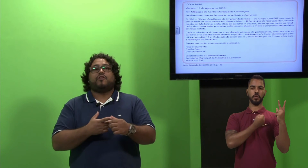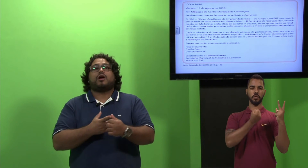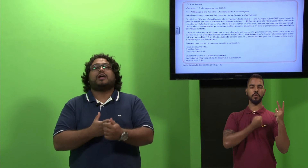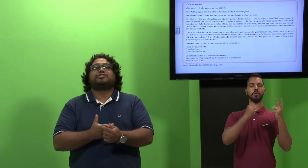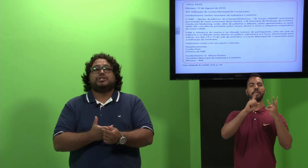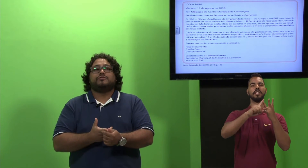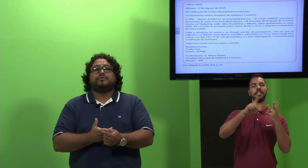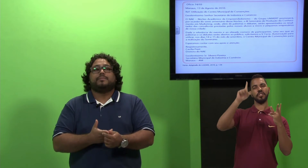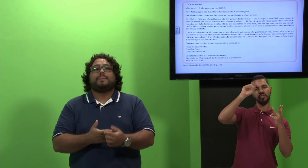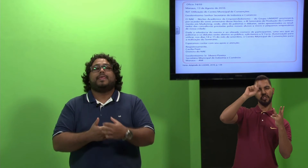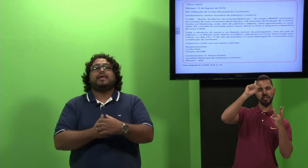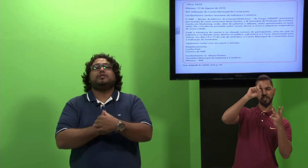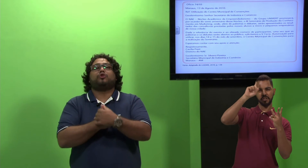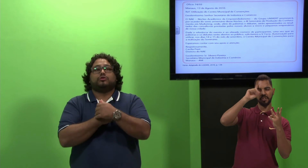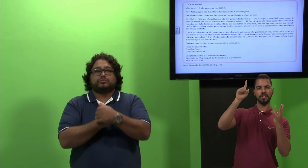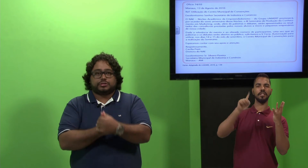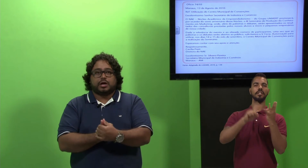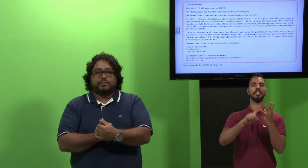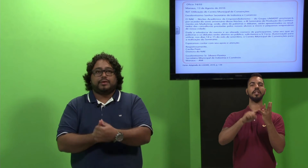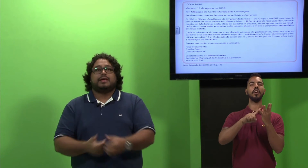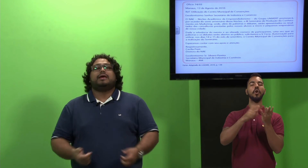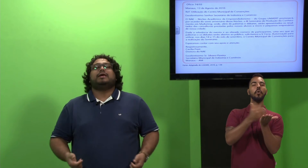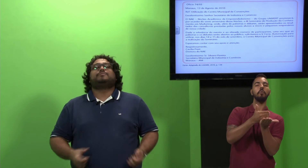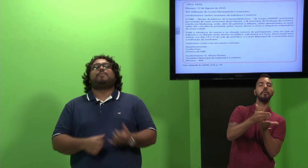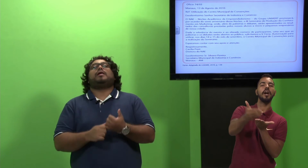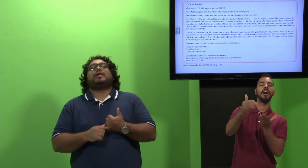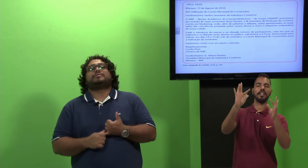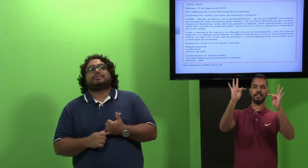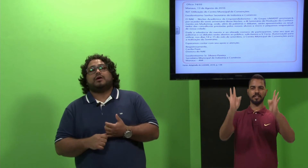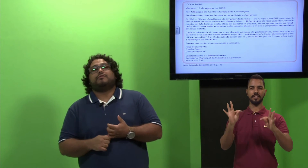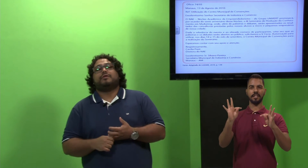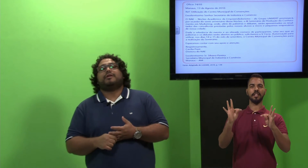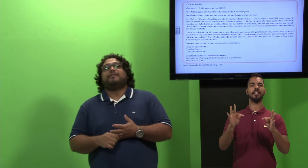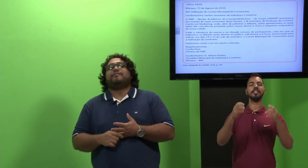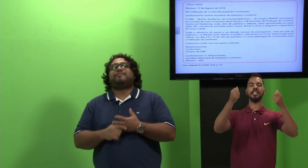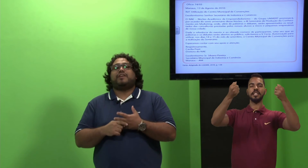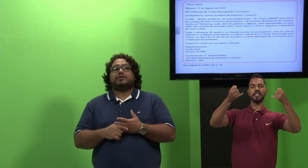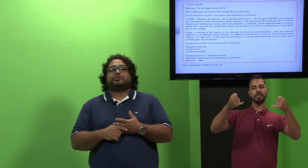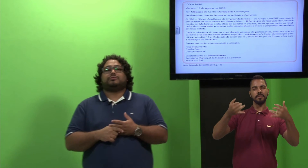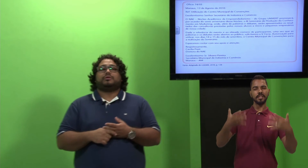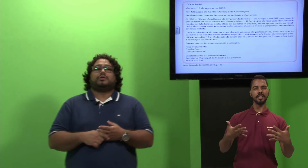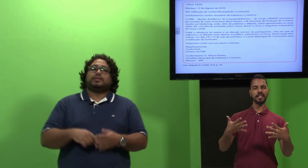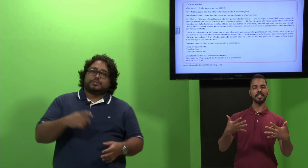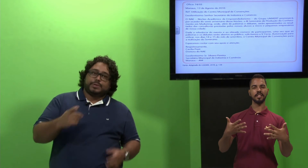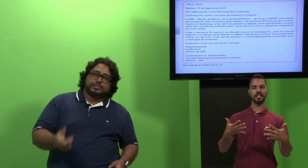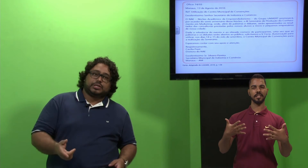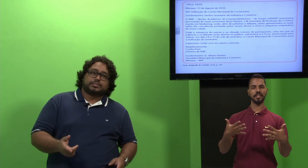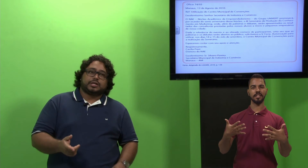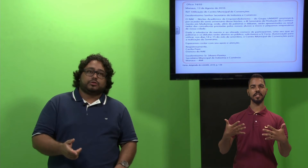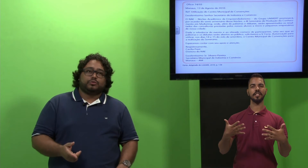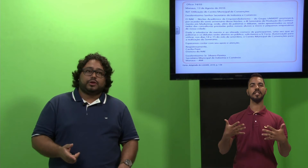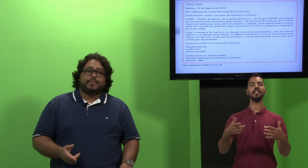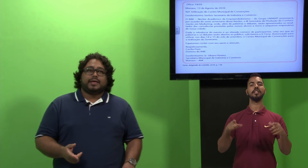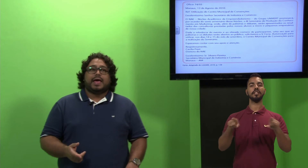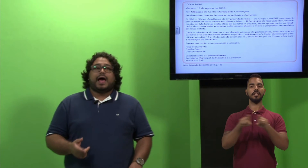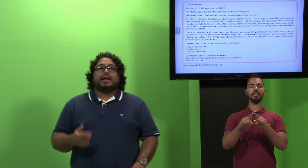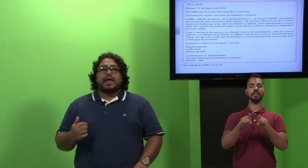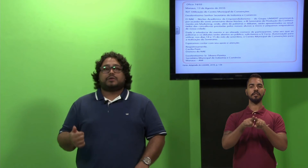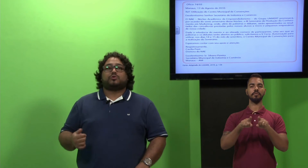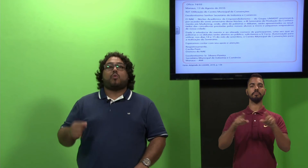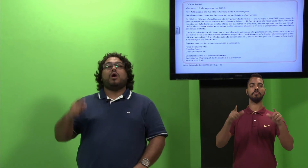data, vocativo, introdução, explanação, fecho, a despedida e